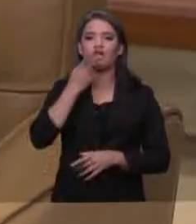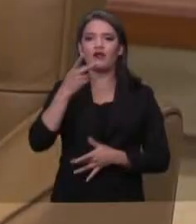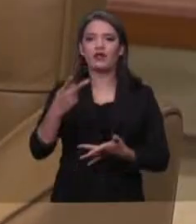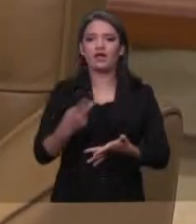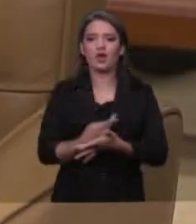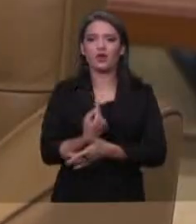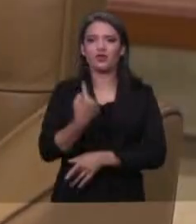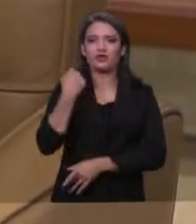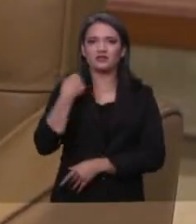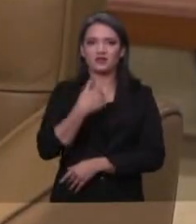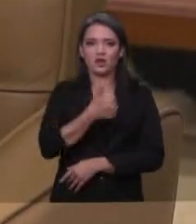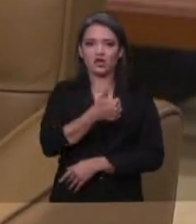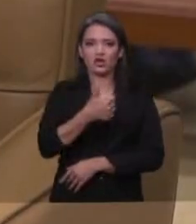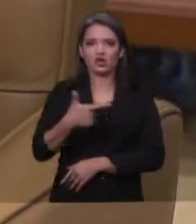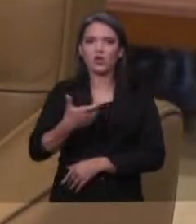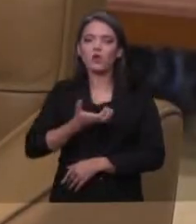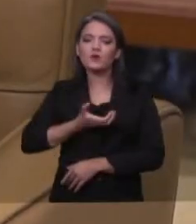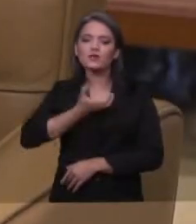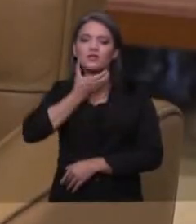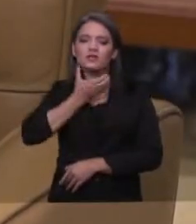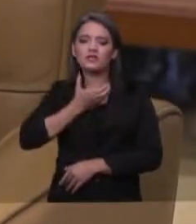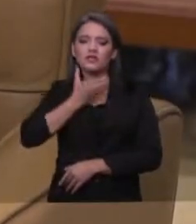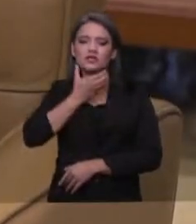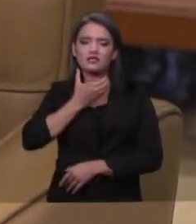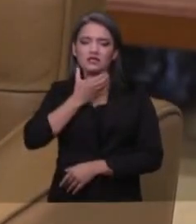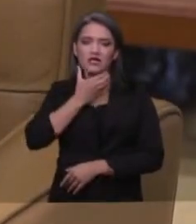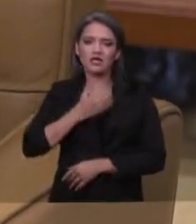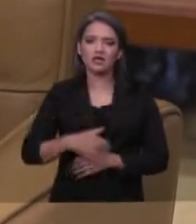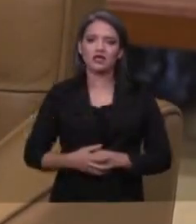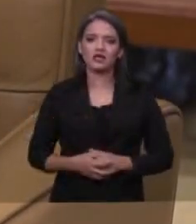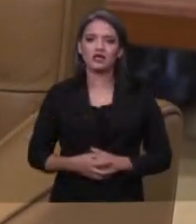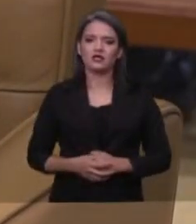de dezembro, da